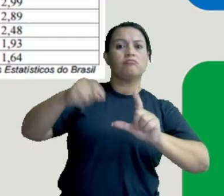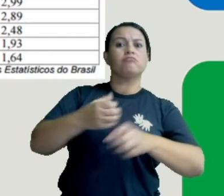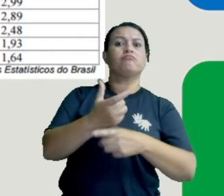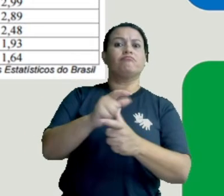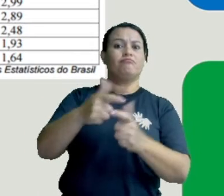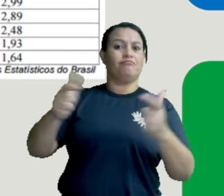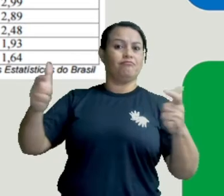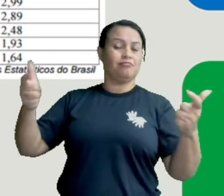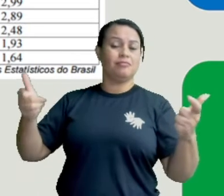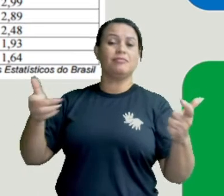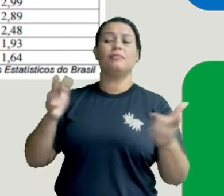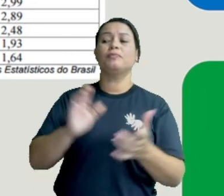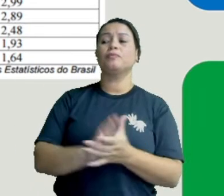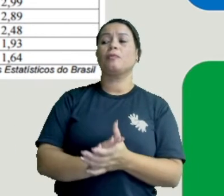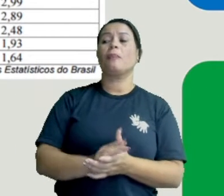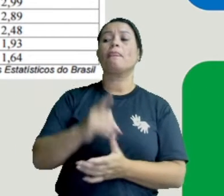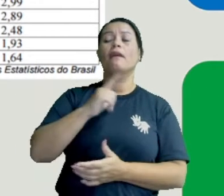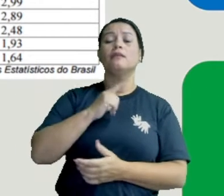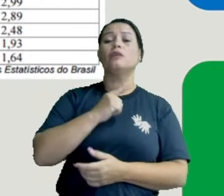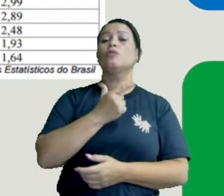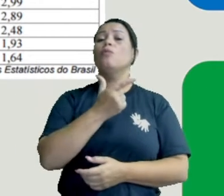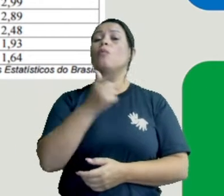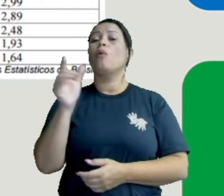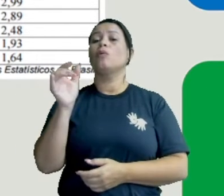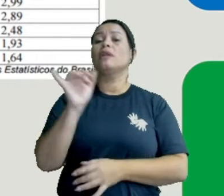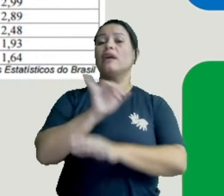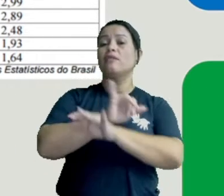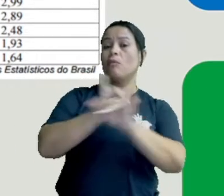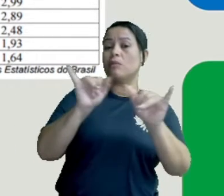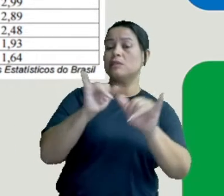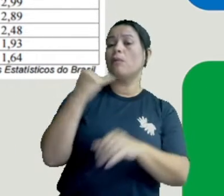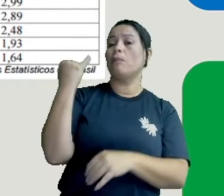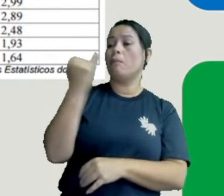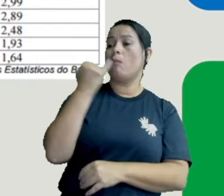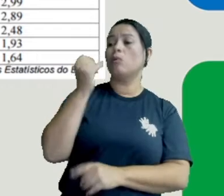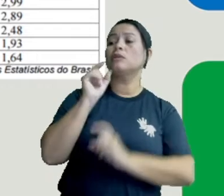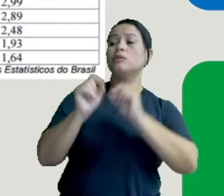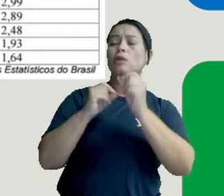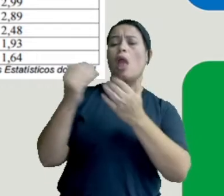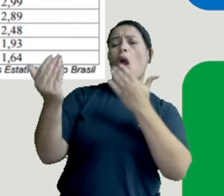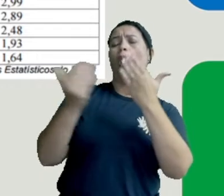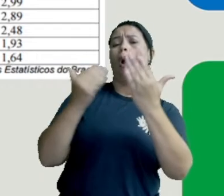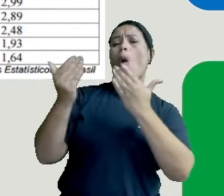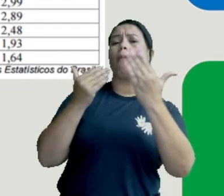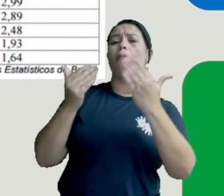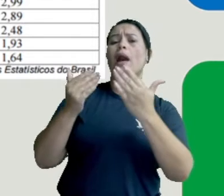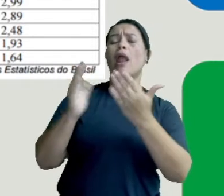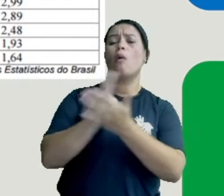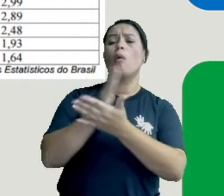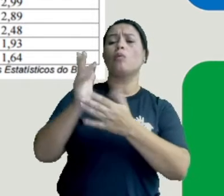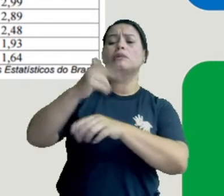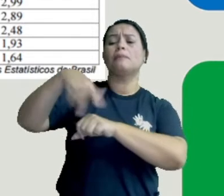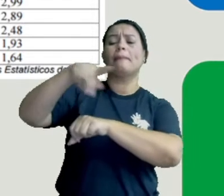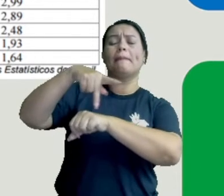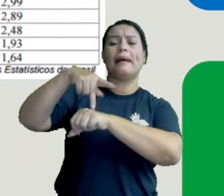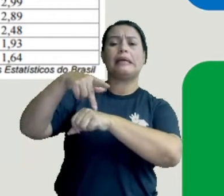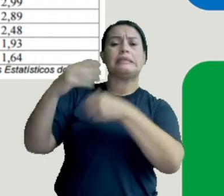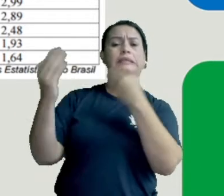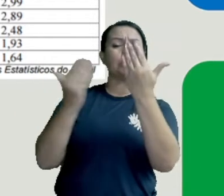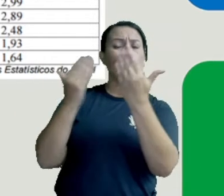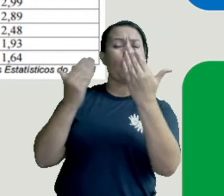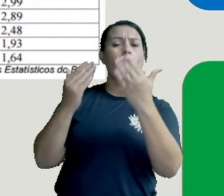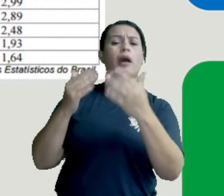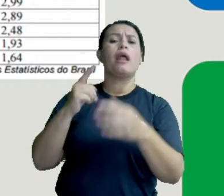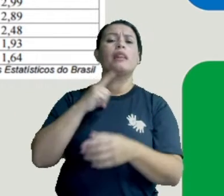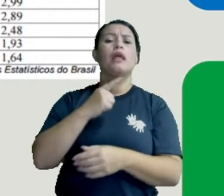né? Uma outra informação importante que eu trouxe aqui é exatamente comparar o crescimento populacional de alguns países. Então, eu considerei essa